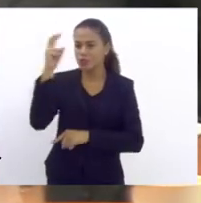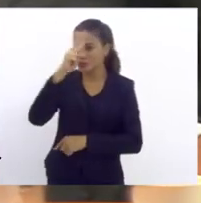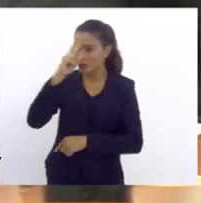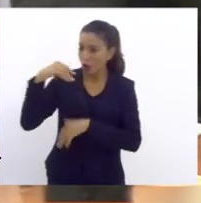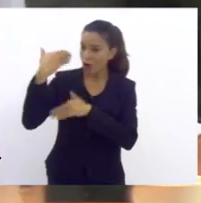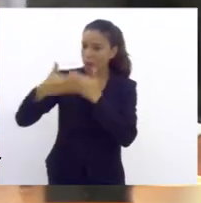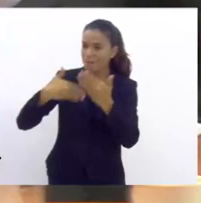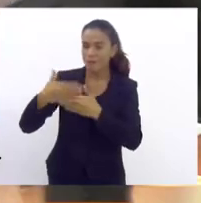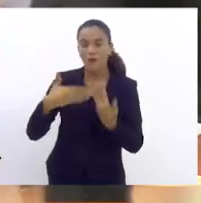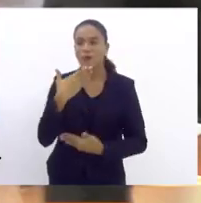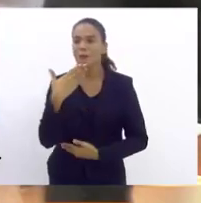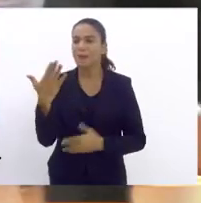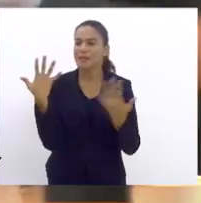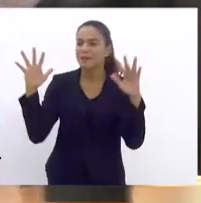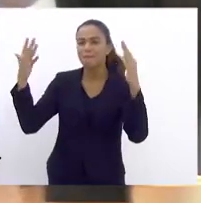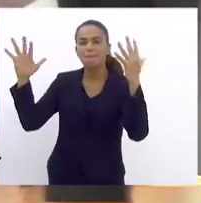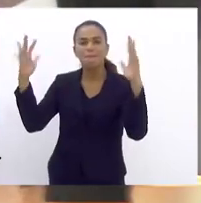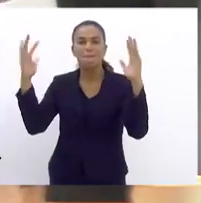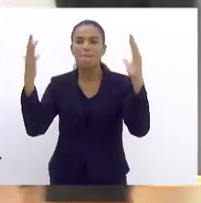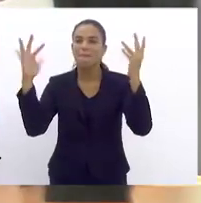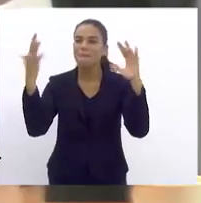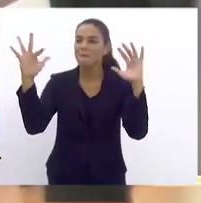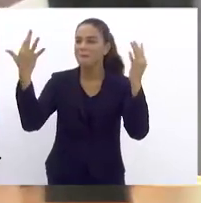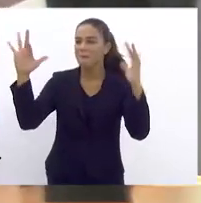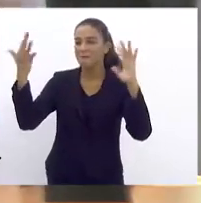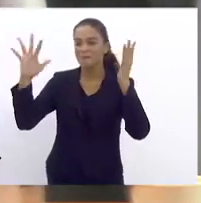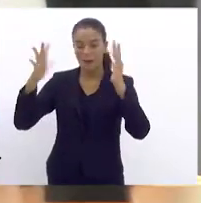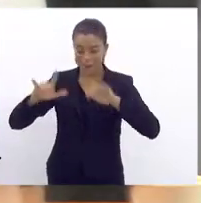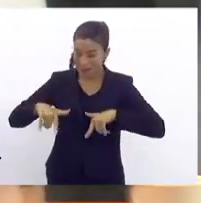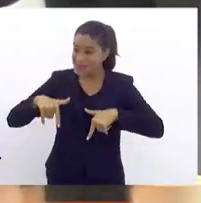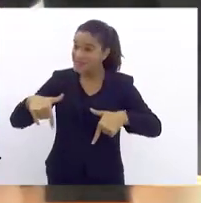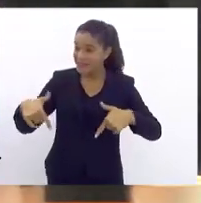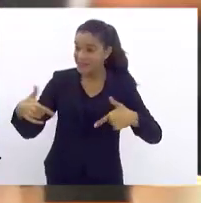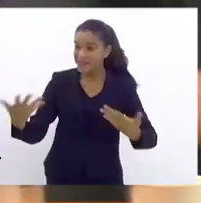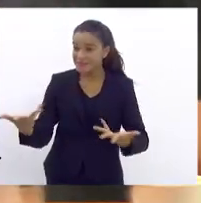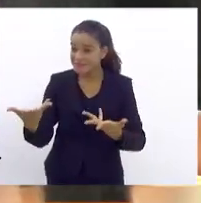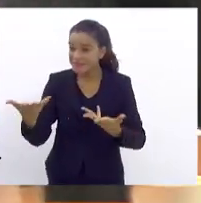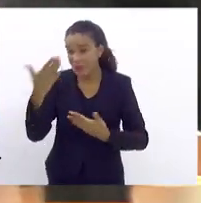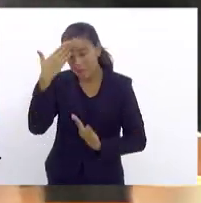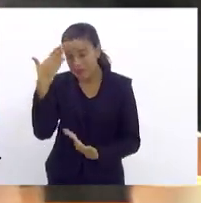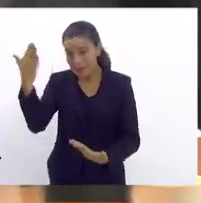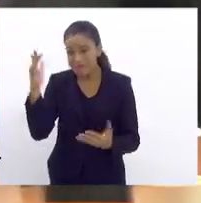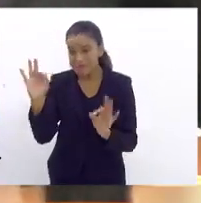e eu vou pedir de palma para essa iniciativa obrigado